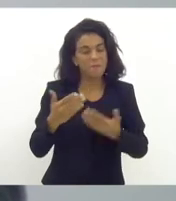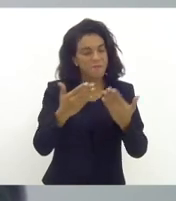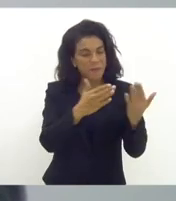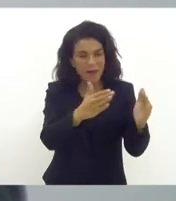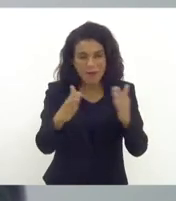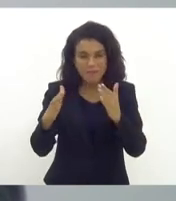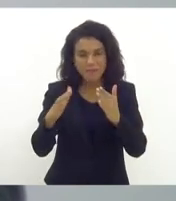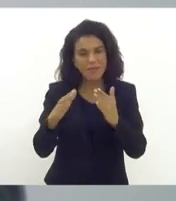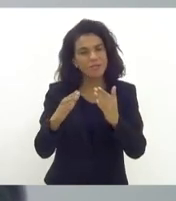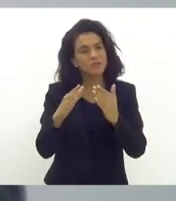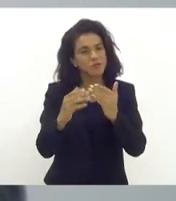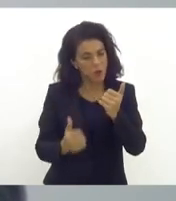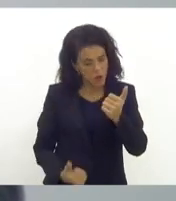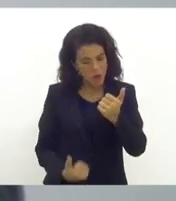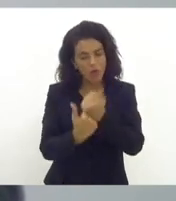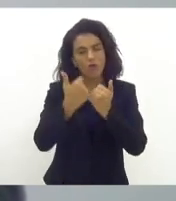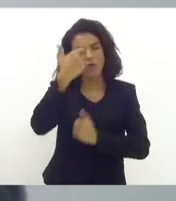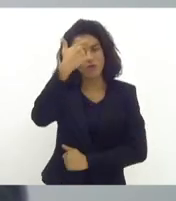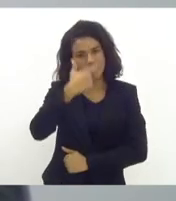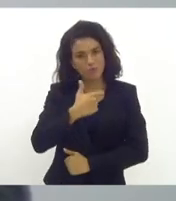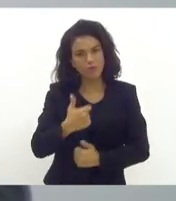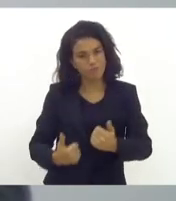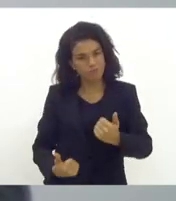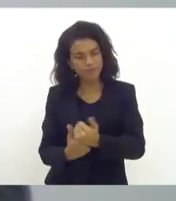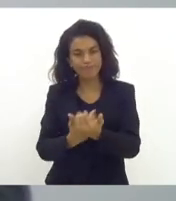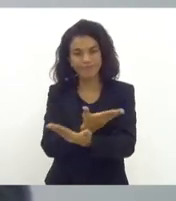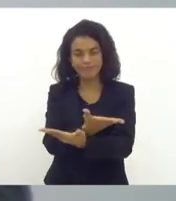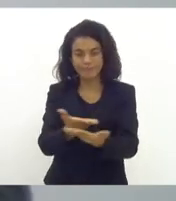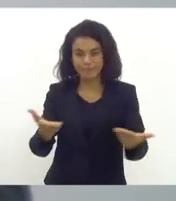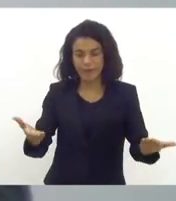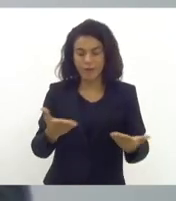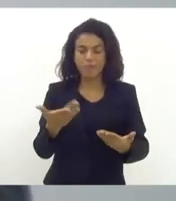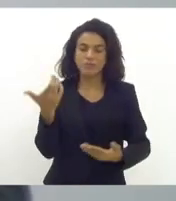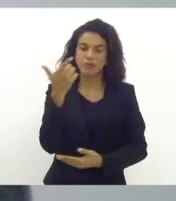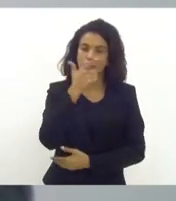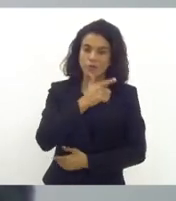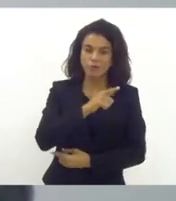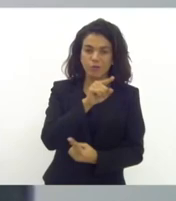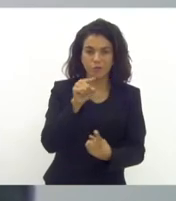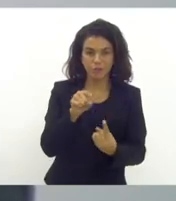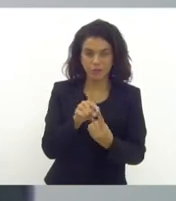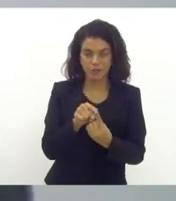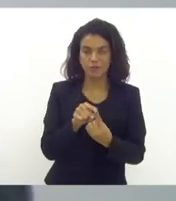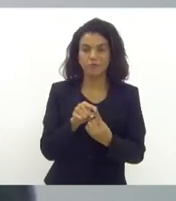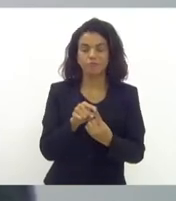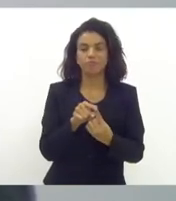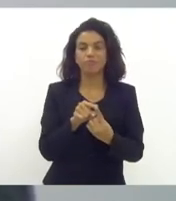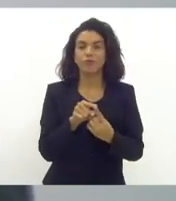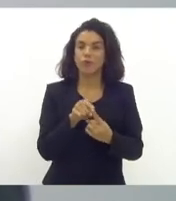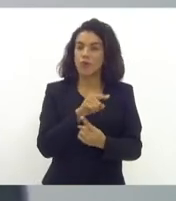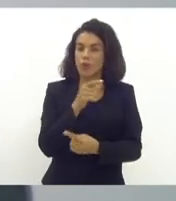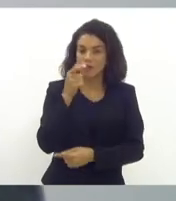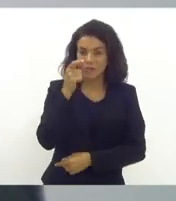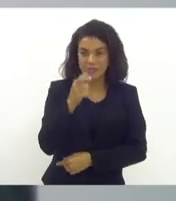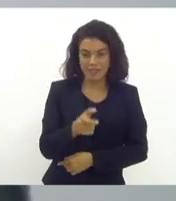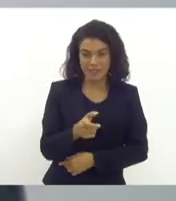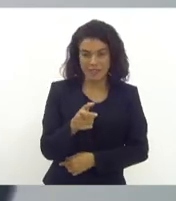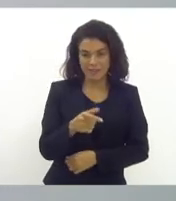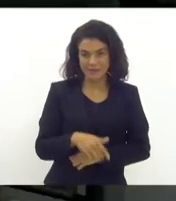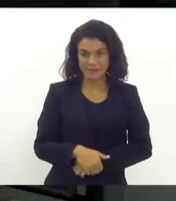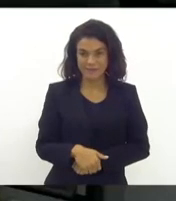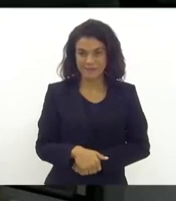contem comigo nessa jornada aí para que a gente possa atingir e harmonizar os interesses Muito